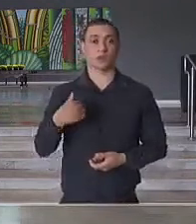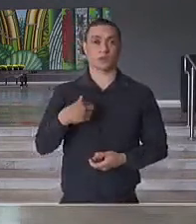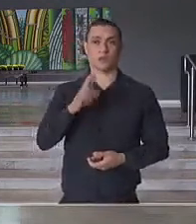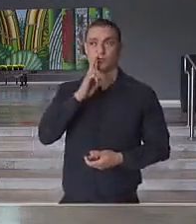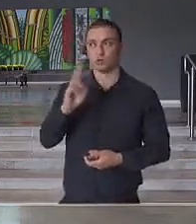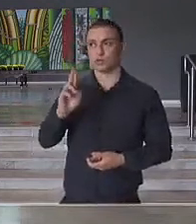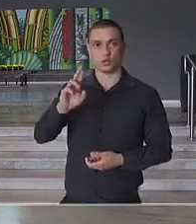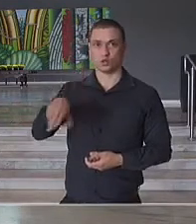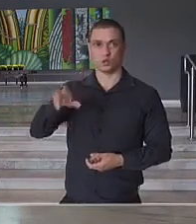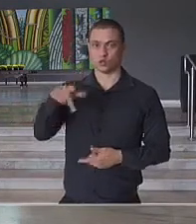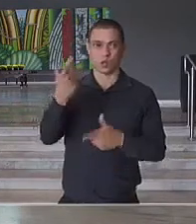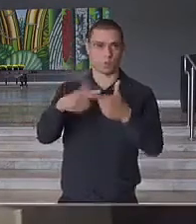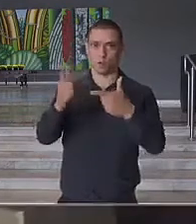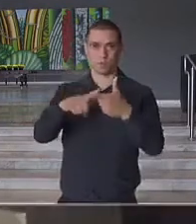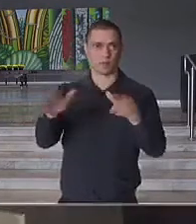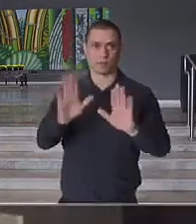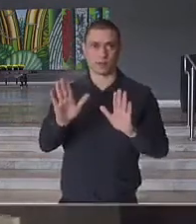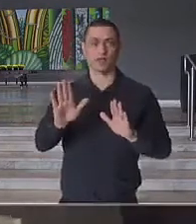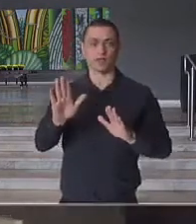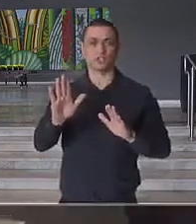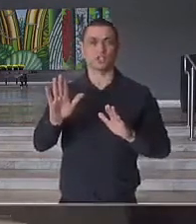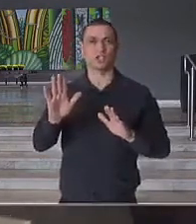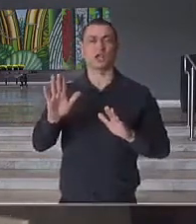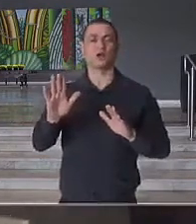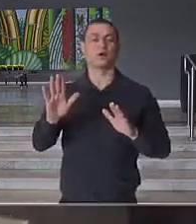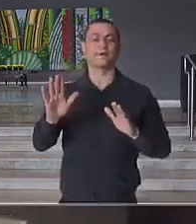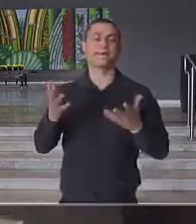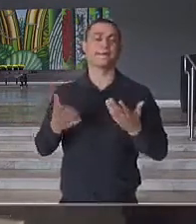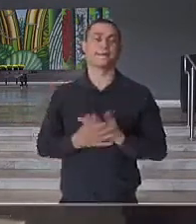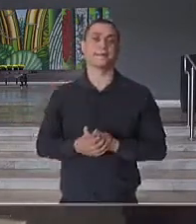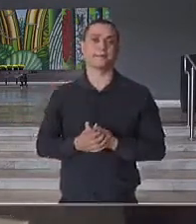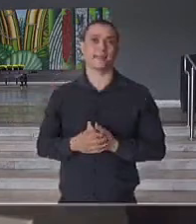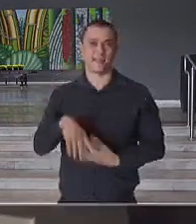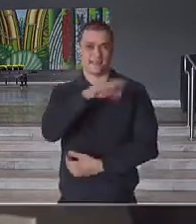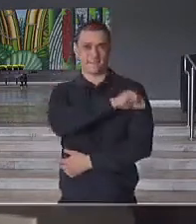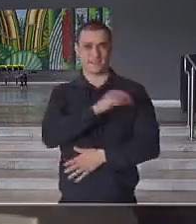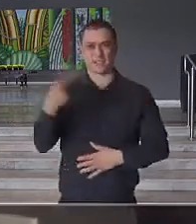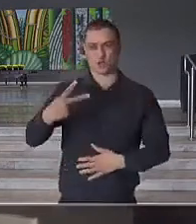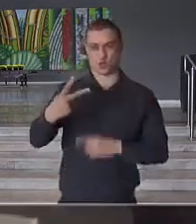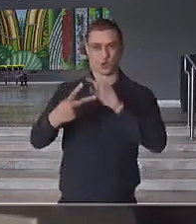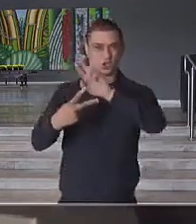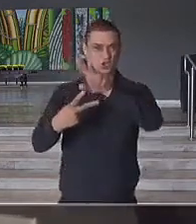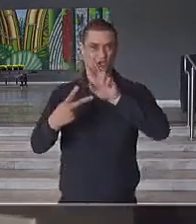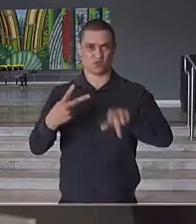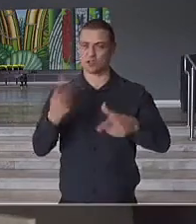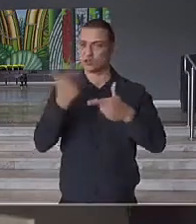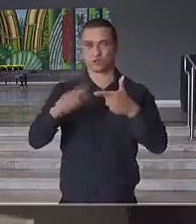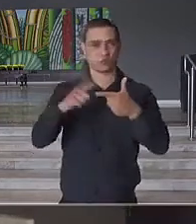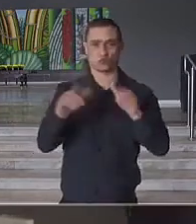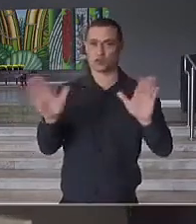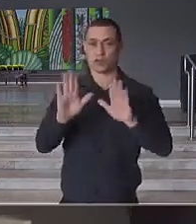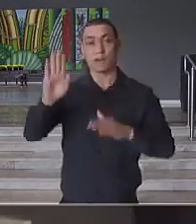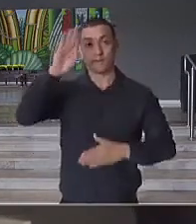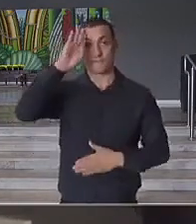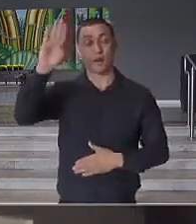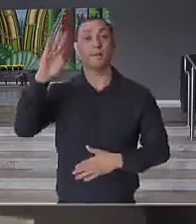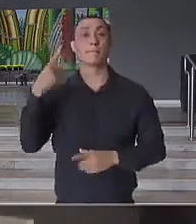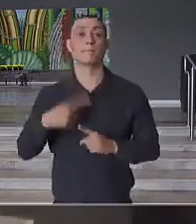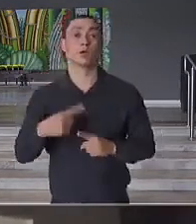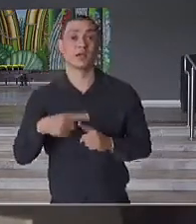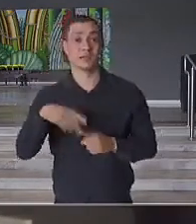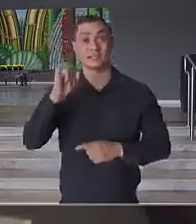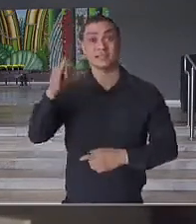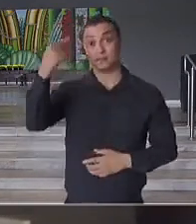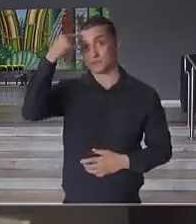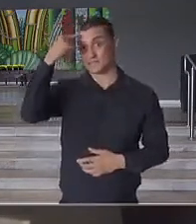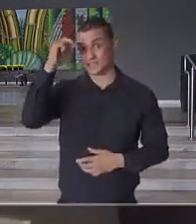Não haverá problema nenhum o fato de nós termos duas vacinas. Principalmente porque, se nós